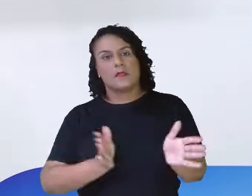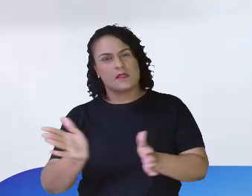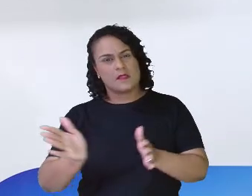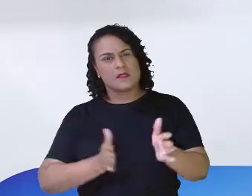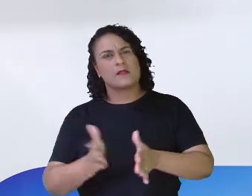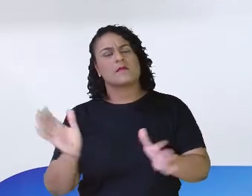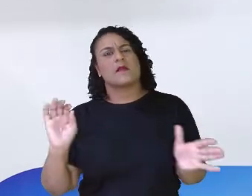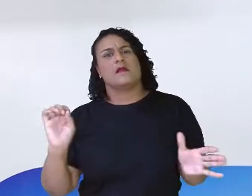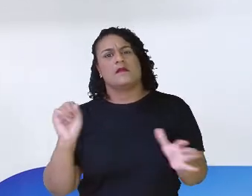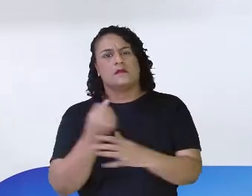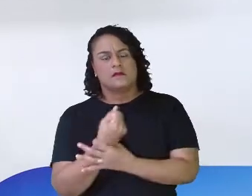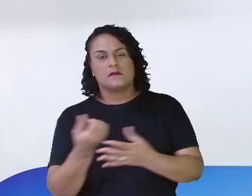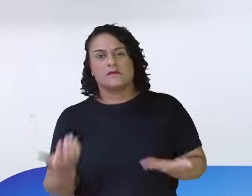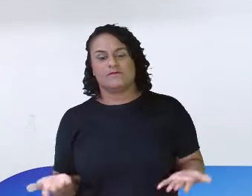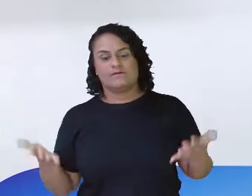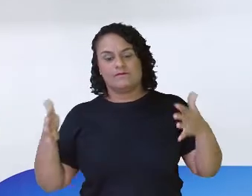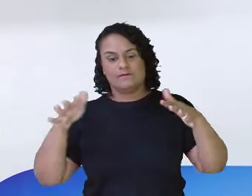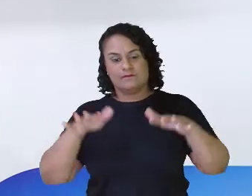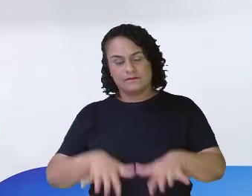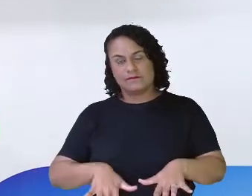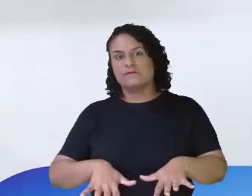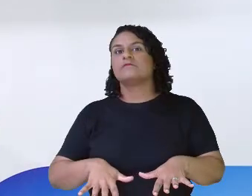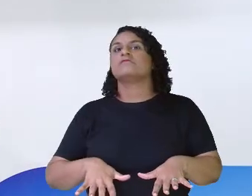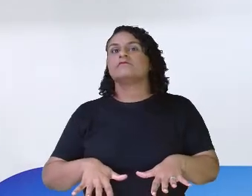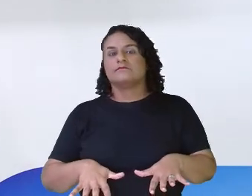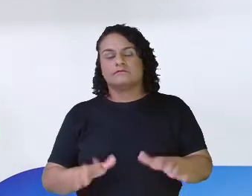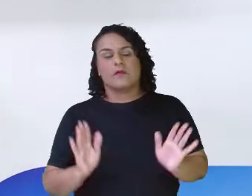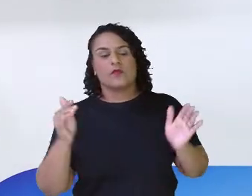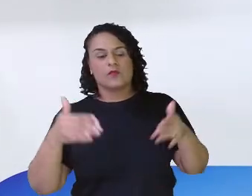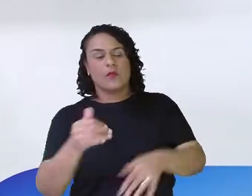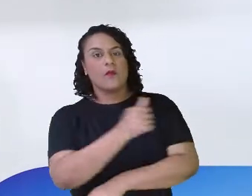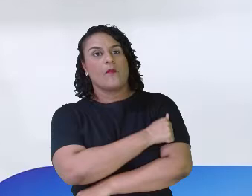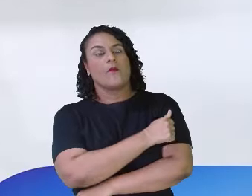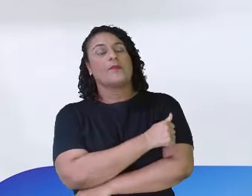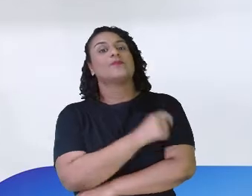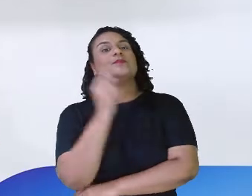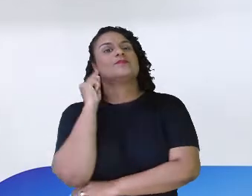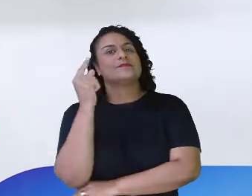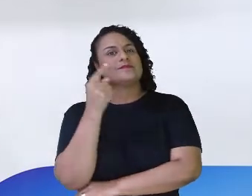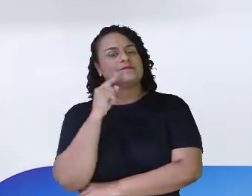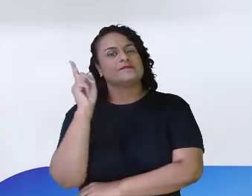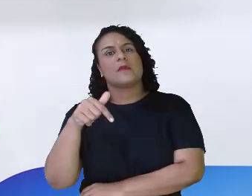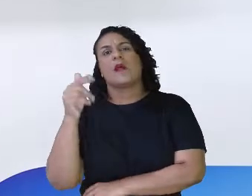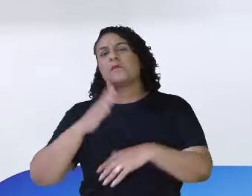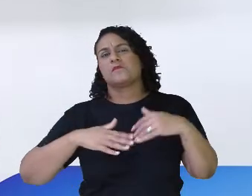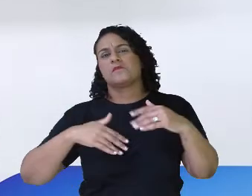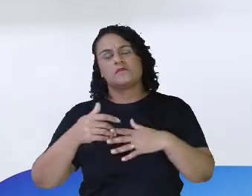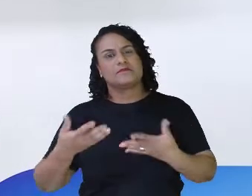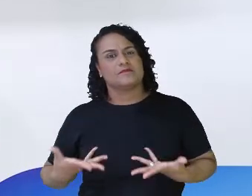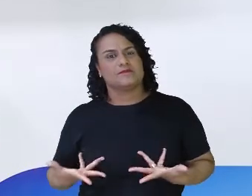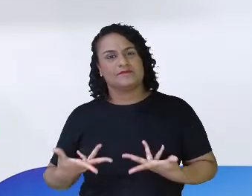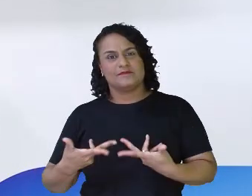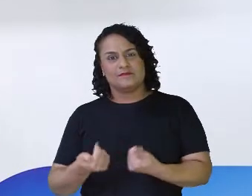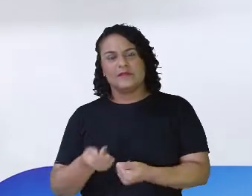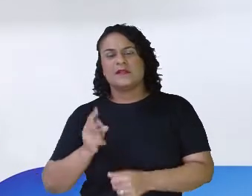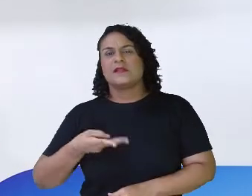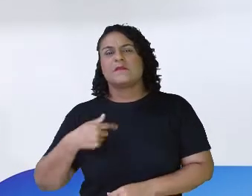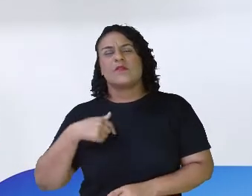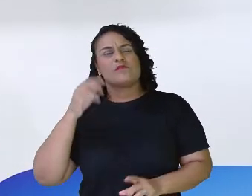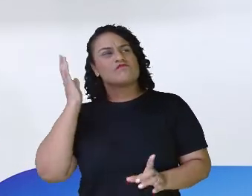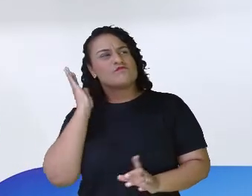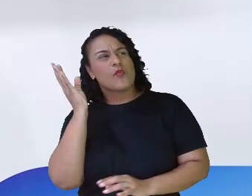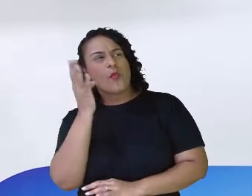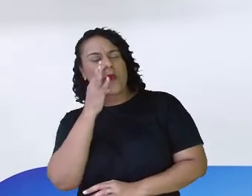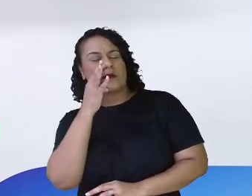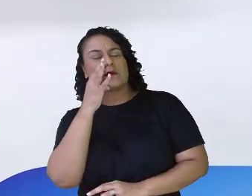acessibilidade, a inclusão de mais pessoas, né? É um trabalho maravilhoso, né? Eu sempre digo aqui que eu sou fã